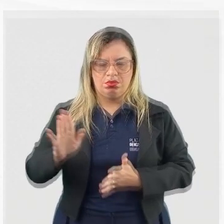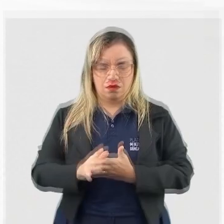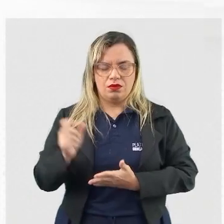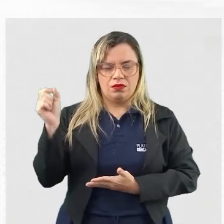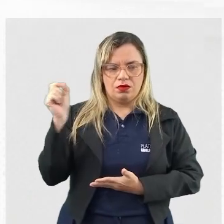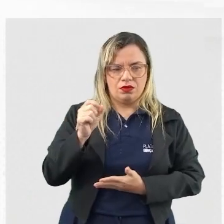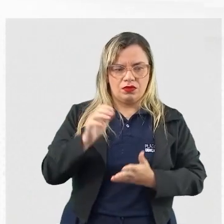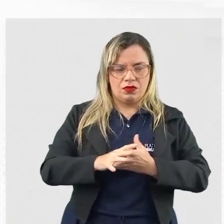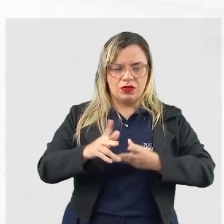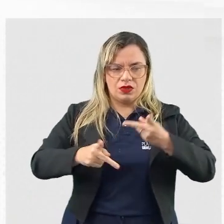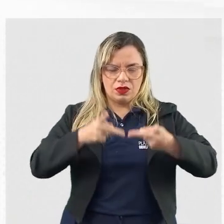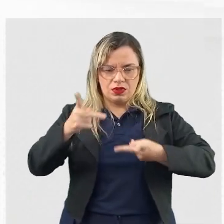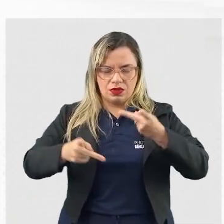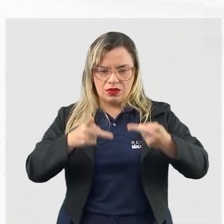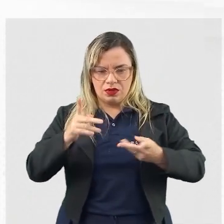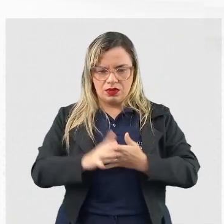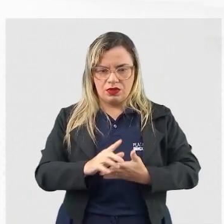destes,